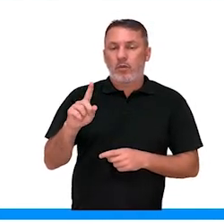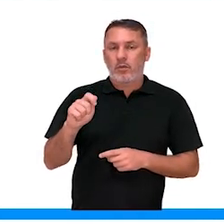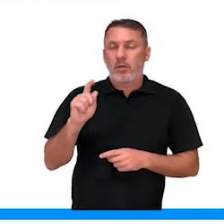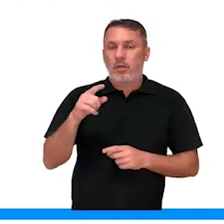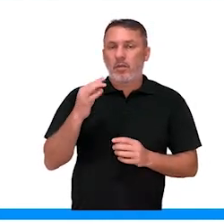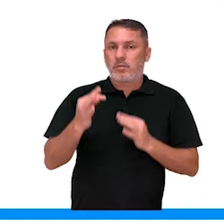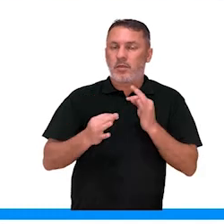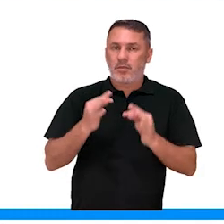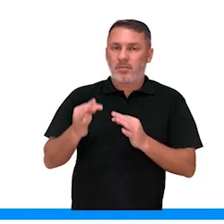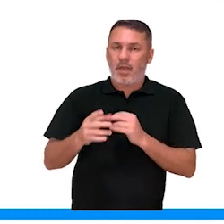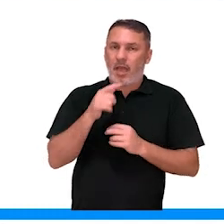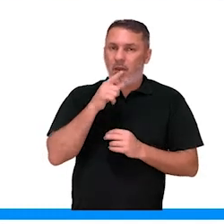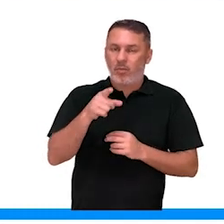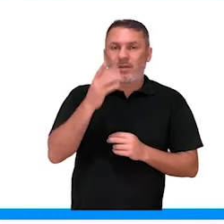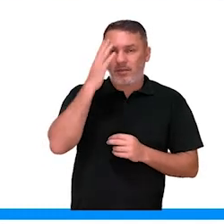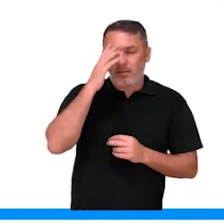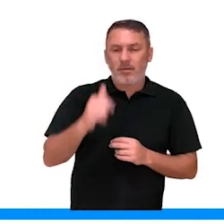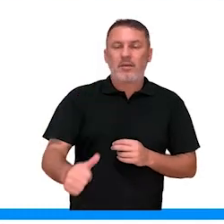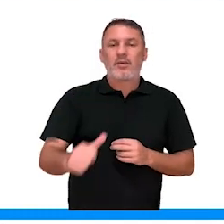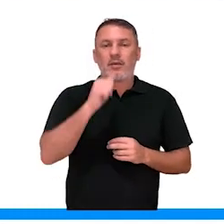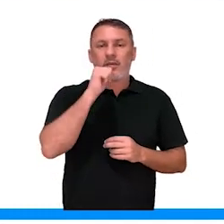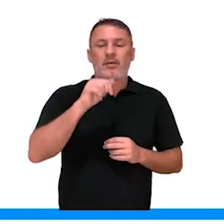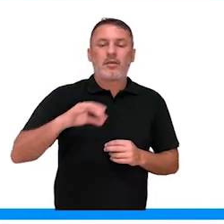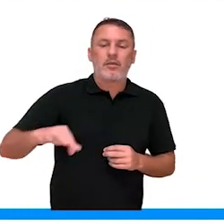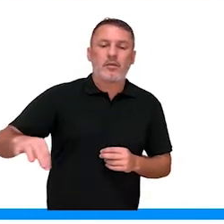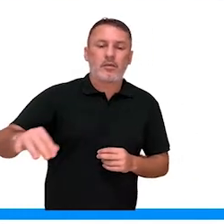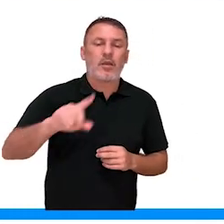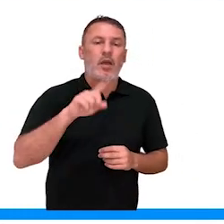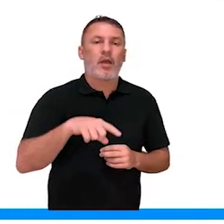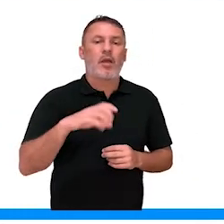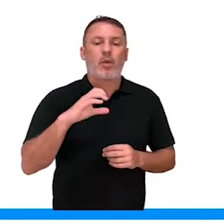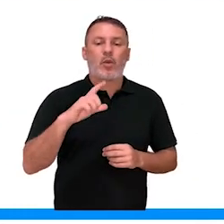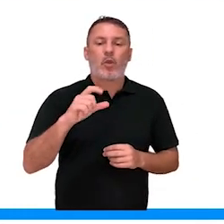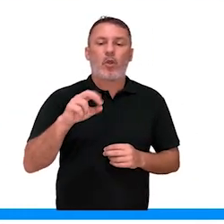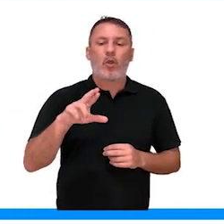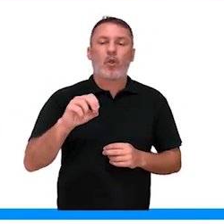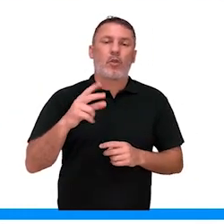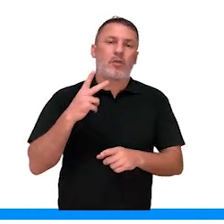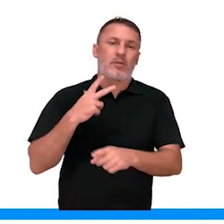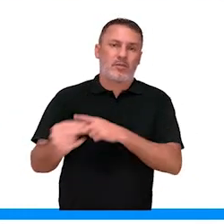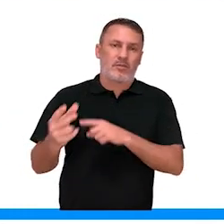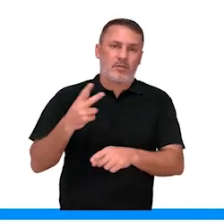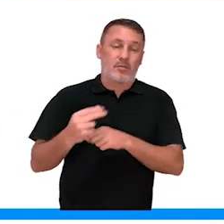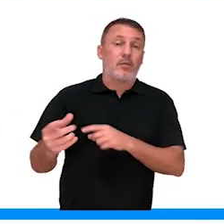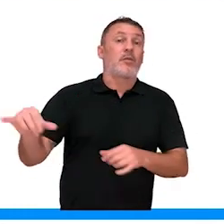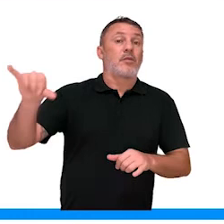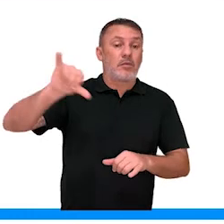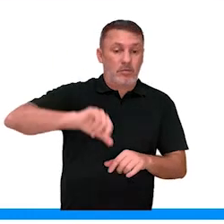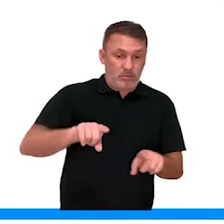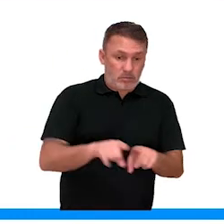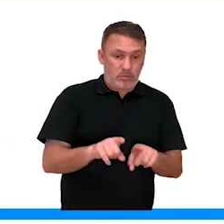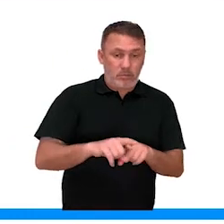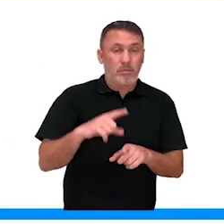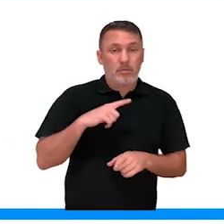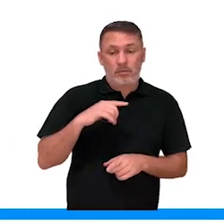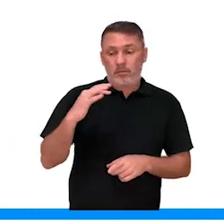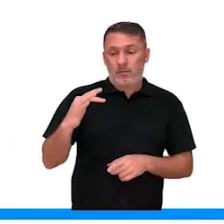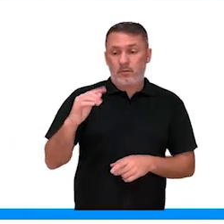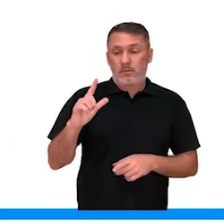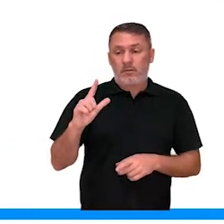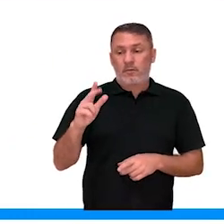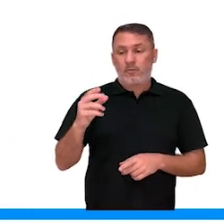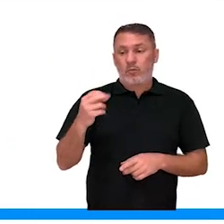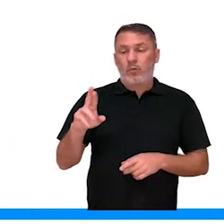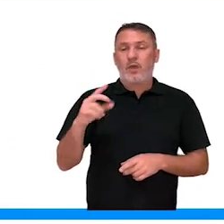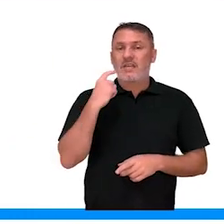fluorada. No tratamento da água, como eles adicionam cloro para matar micro-organismos, eles também adicionam flúor